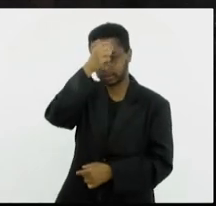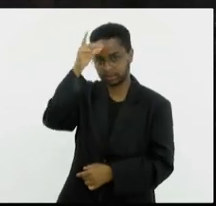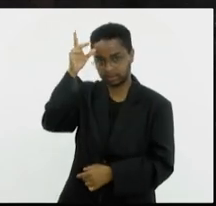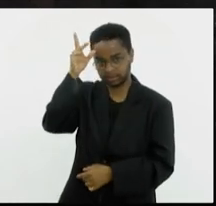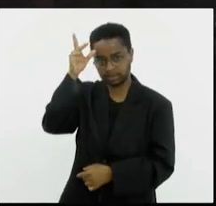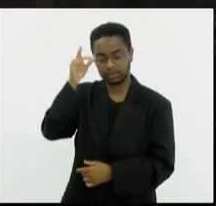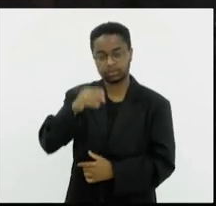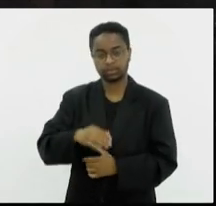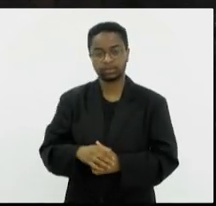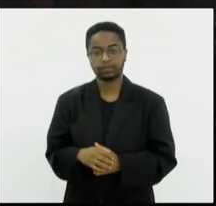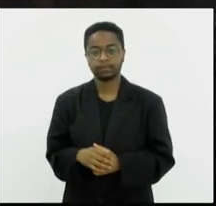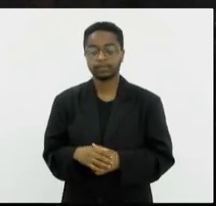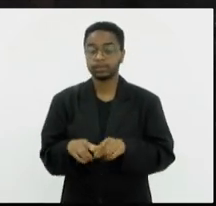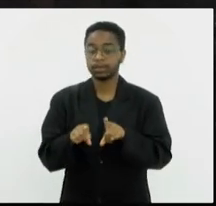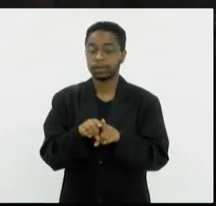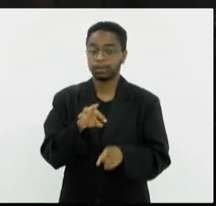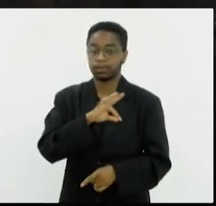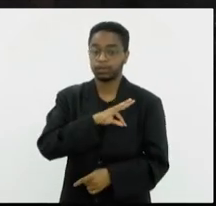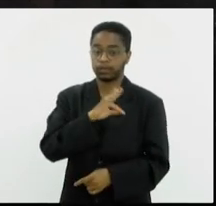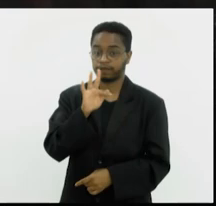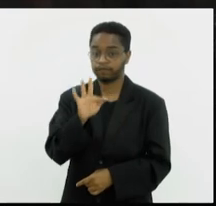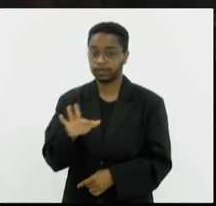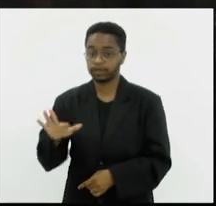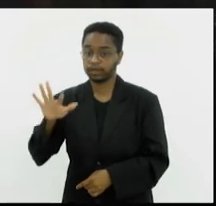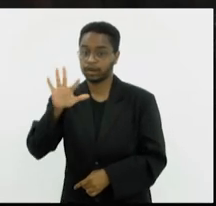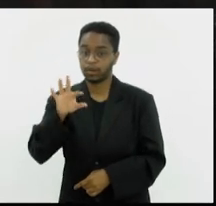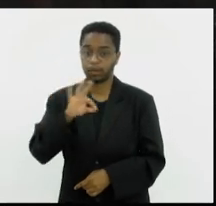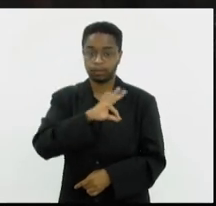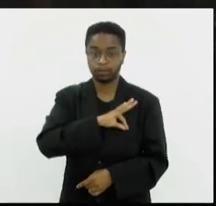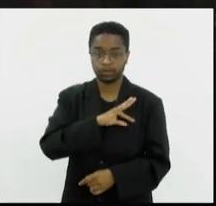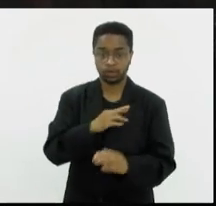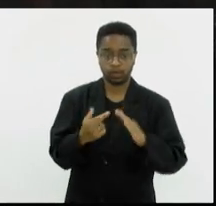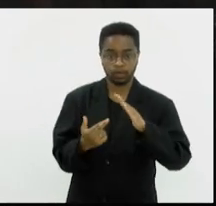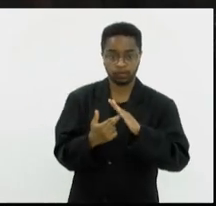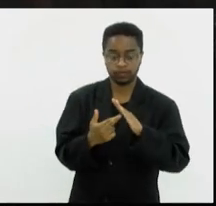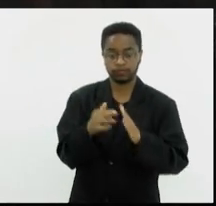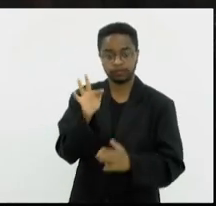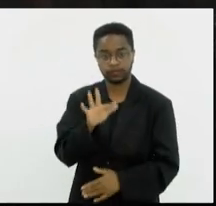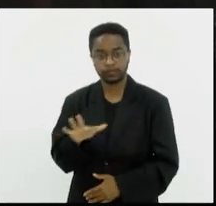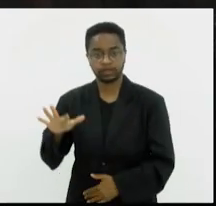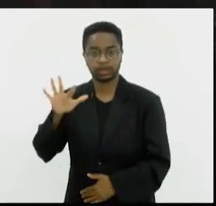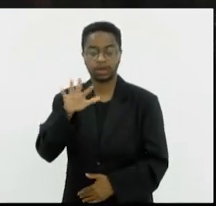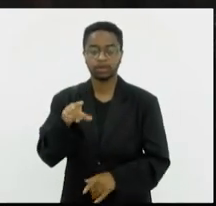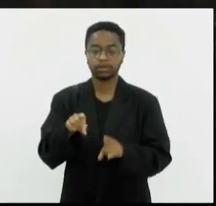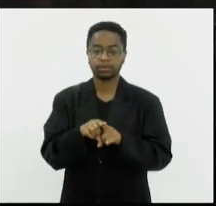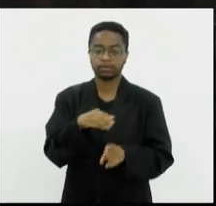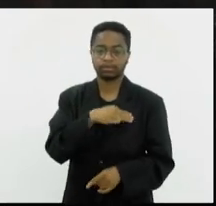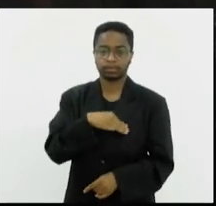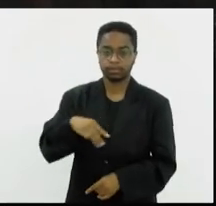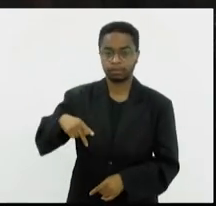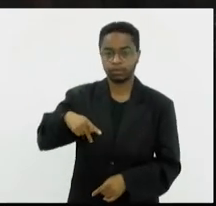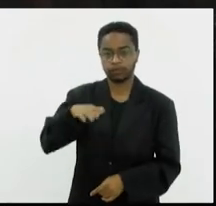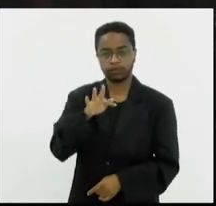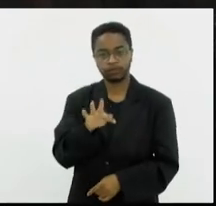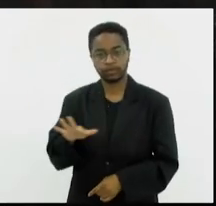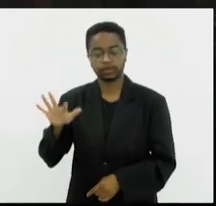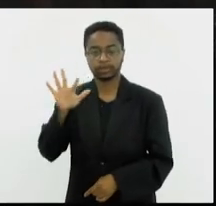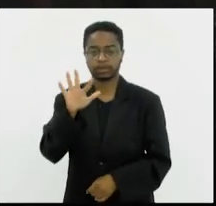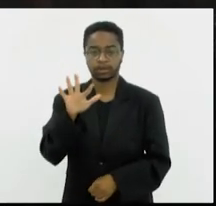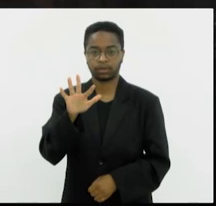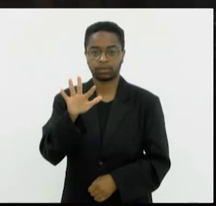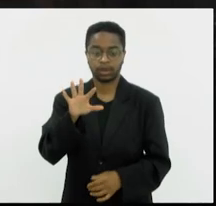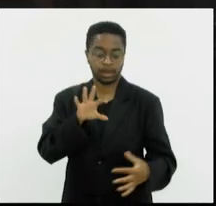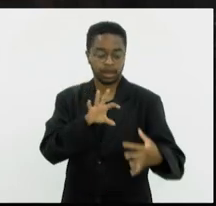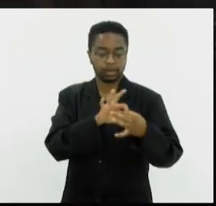municipais a polícia federal a Polícia Rodoviária Federal o Ministério Público Federal essa